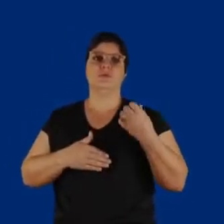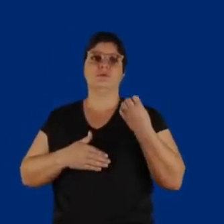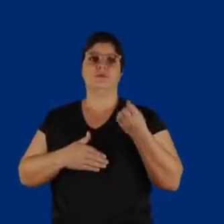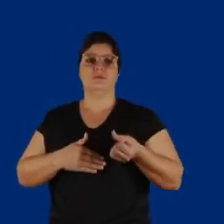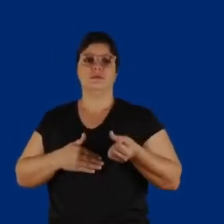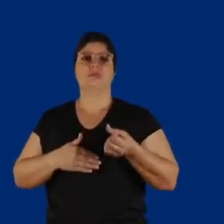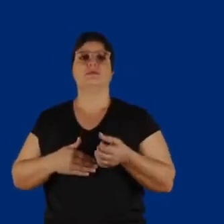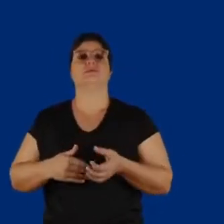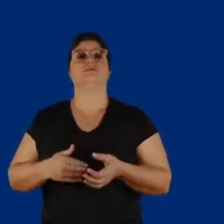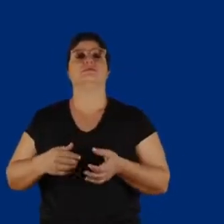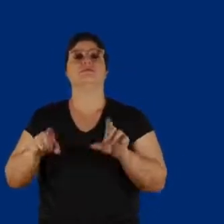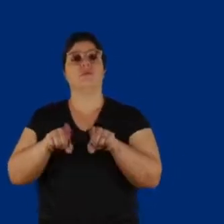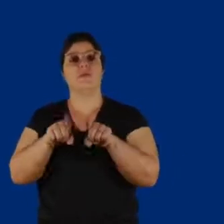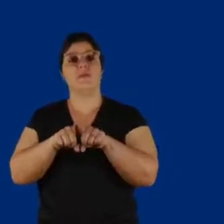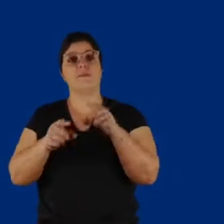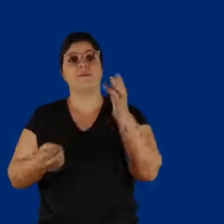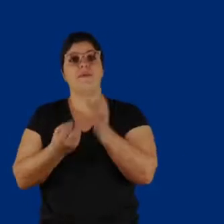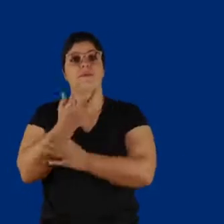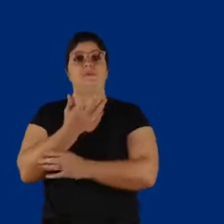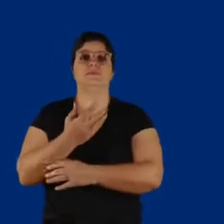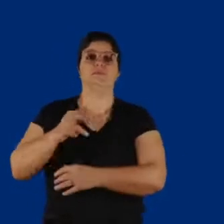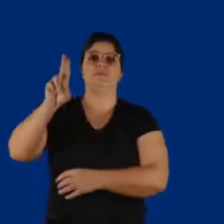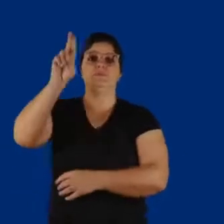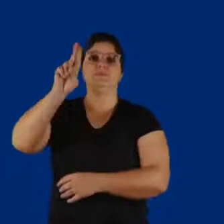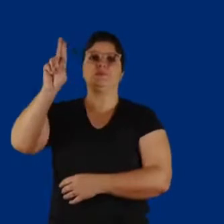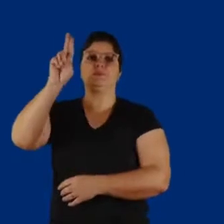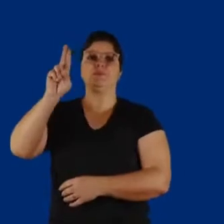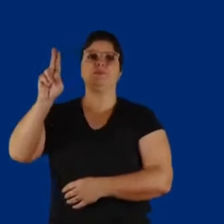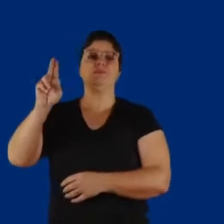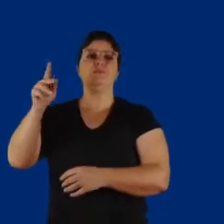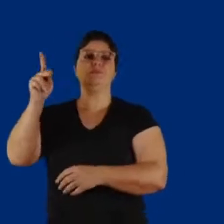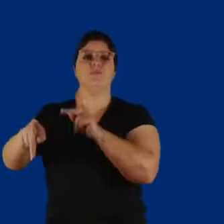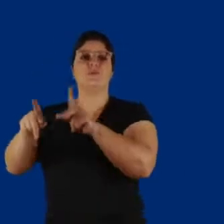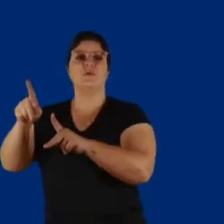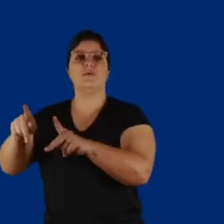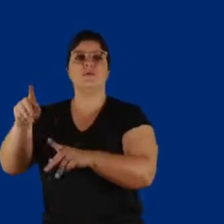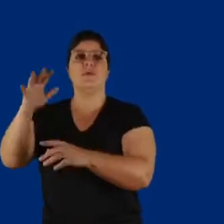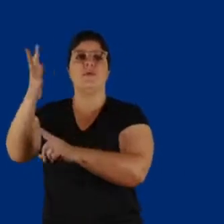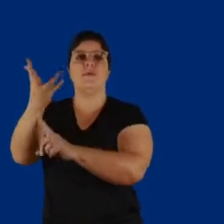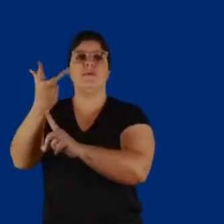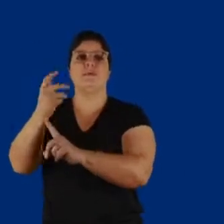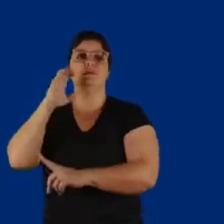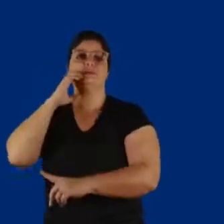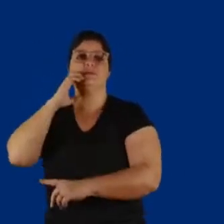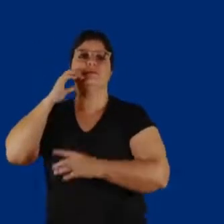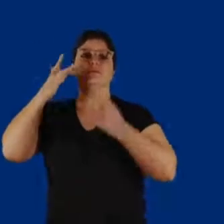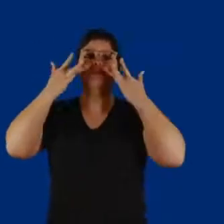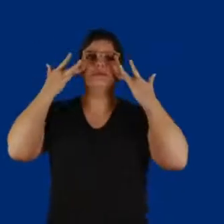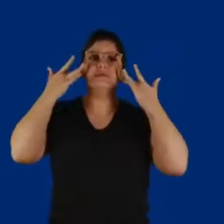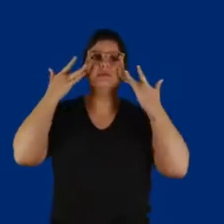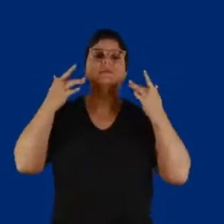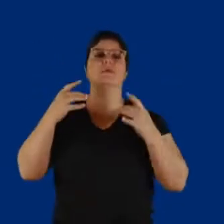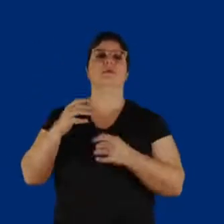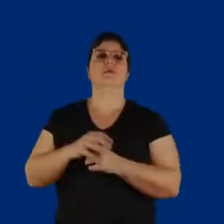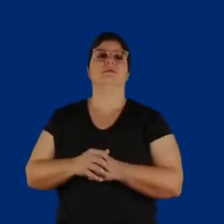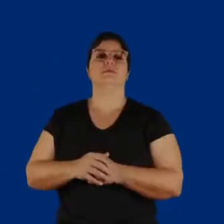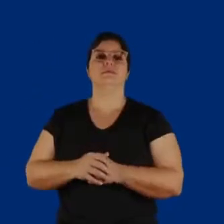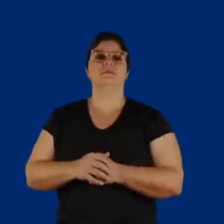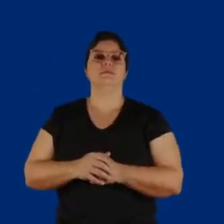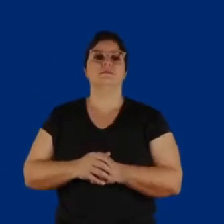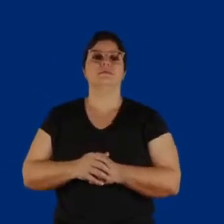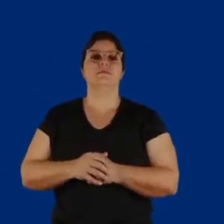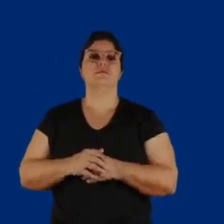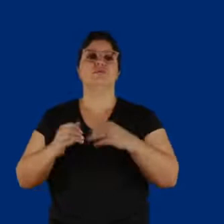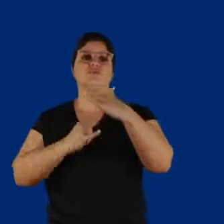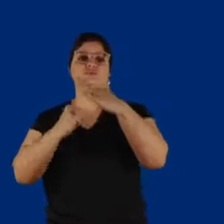Municipal de Saúde Mental Miss da Silveira, que fica em Engenho de Dentro, no Rio de Janeiro. O público está convidado a fazer perguntas